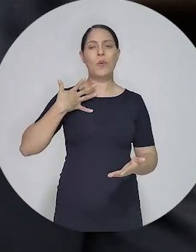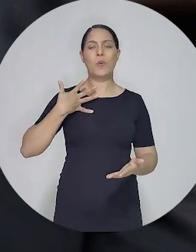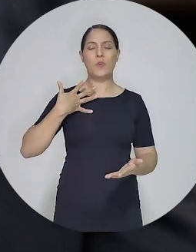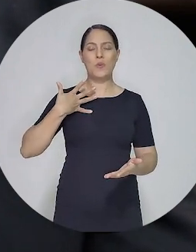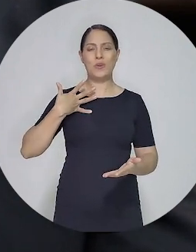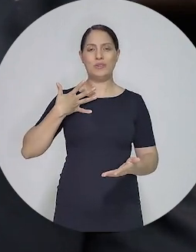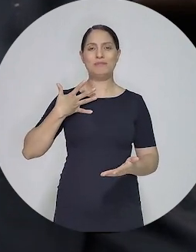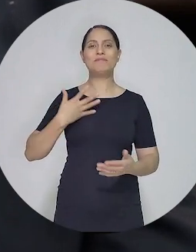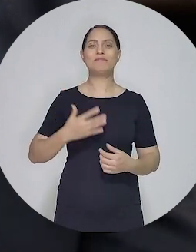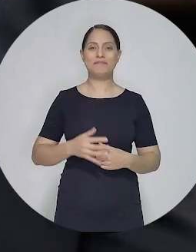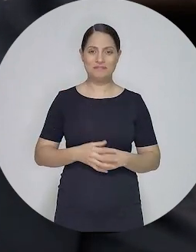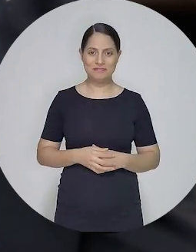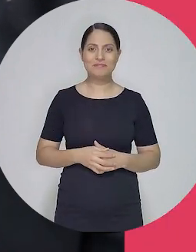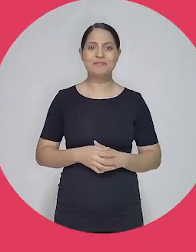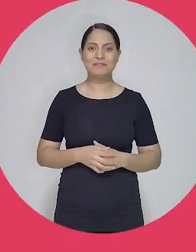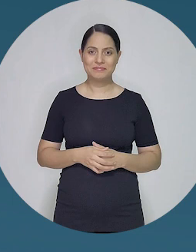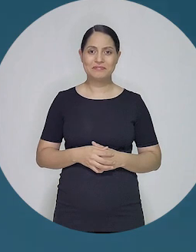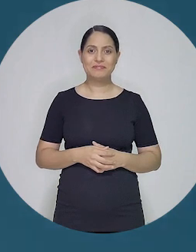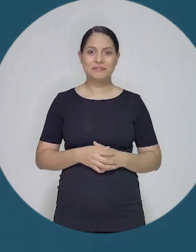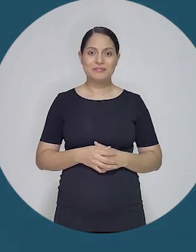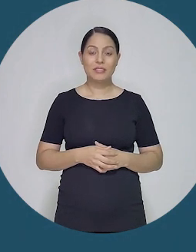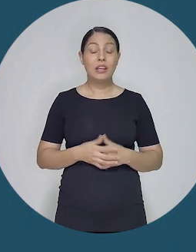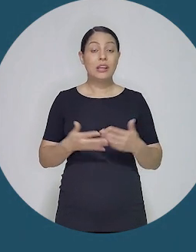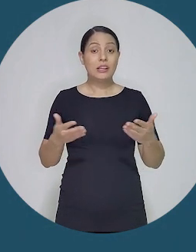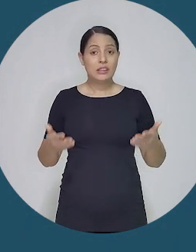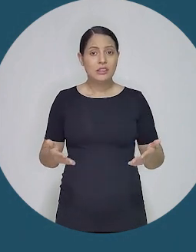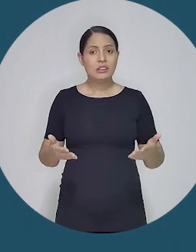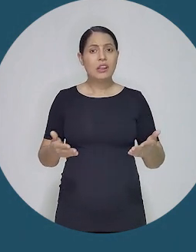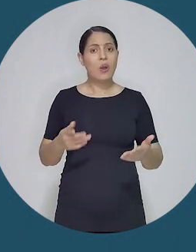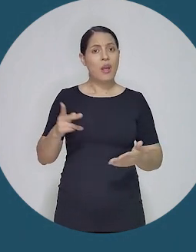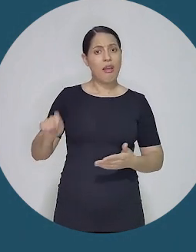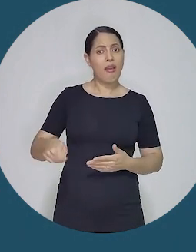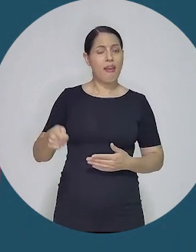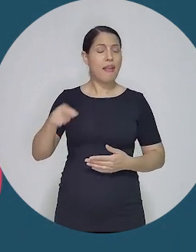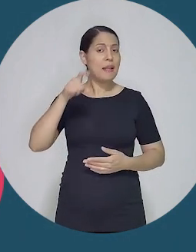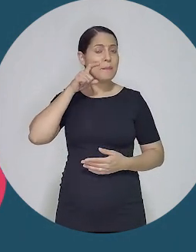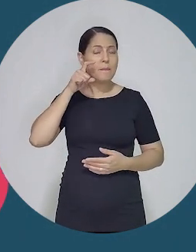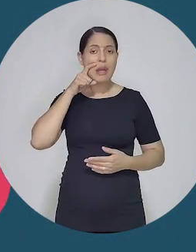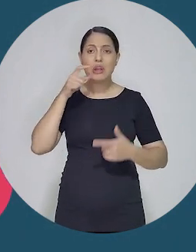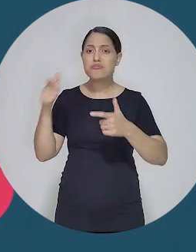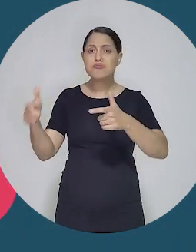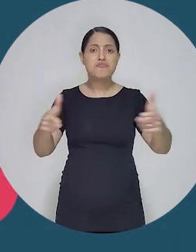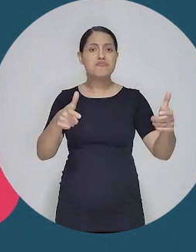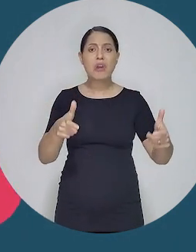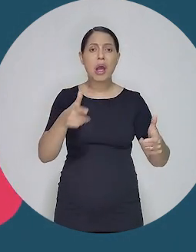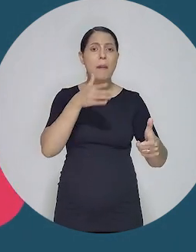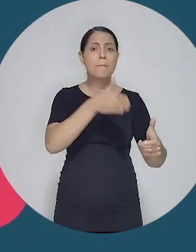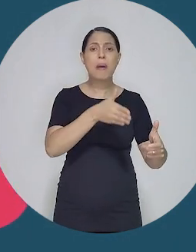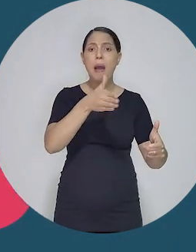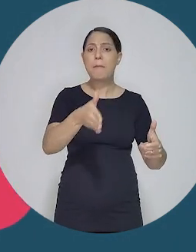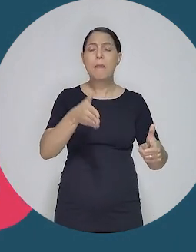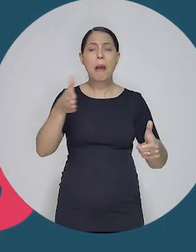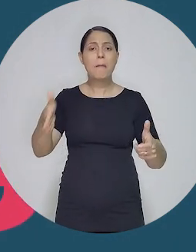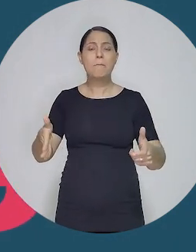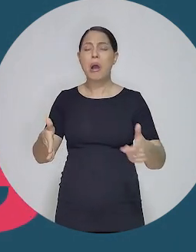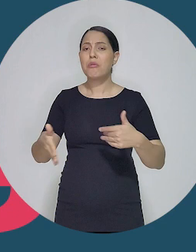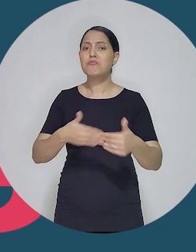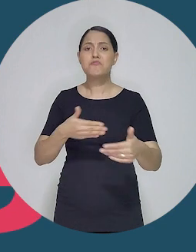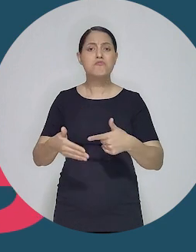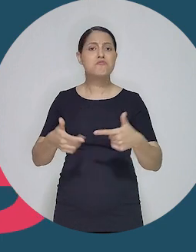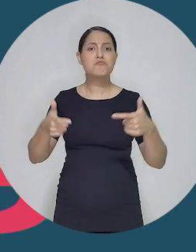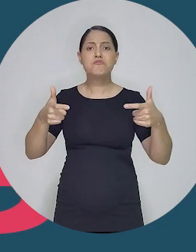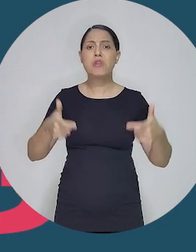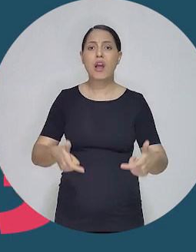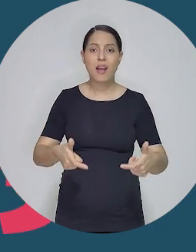profundo orgulho para toda a advocacia amazonense. O Beto, por onde ele passa e por qualquer conduta que